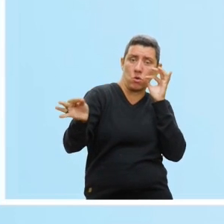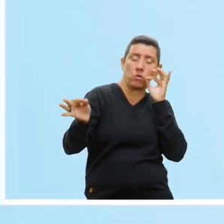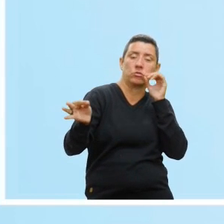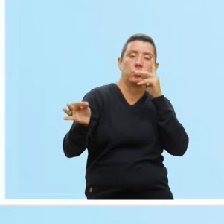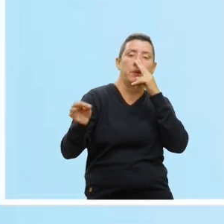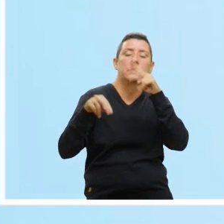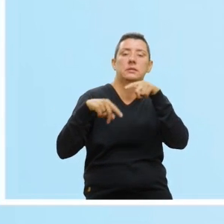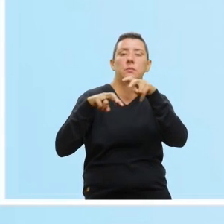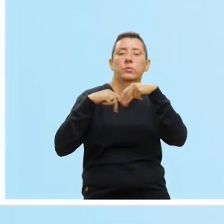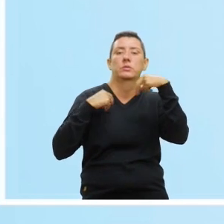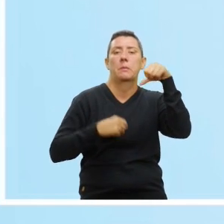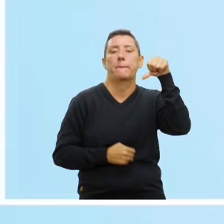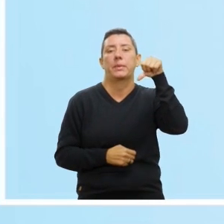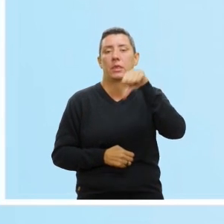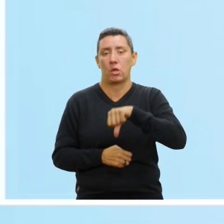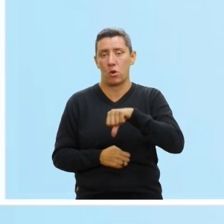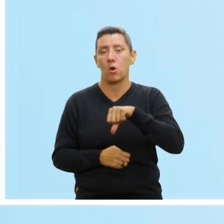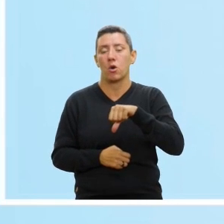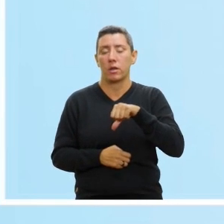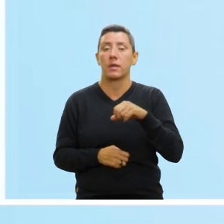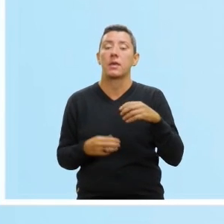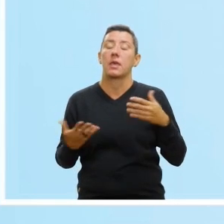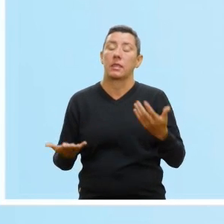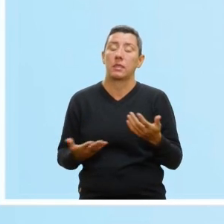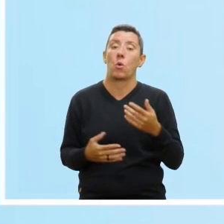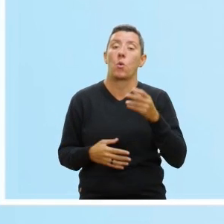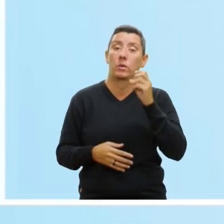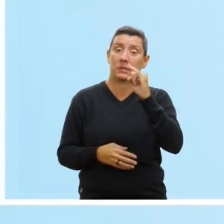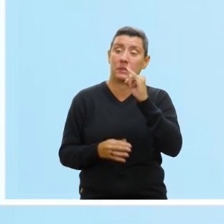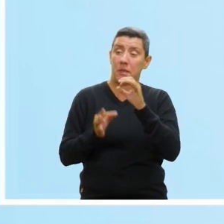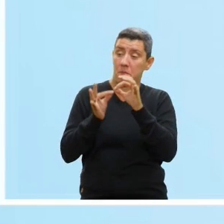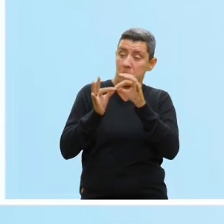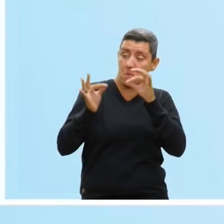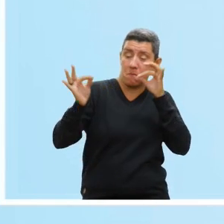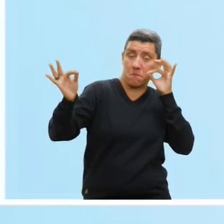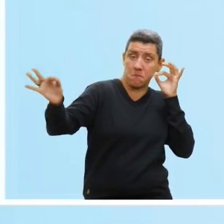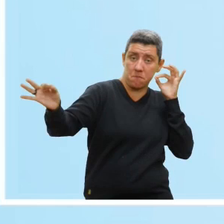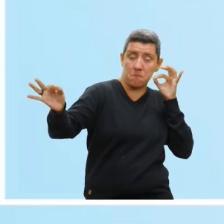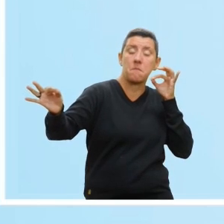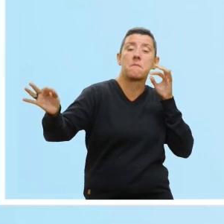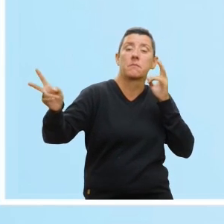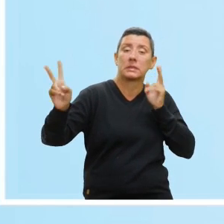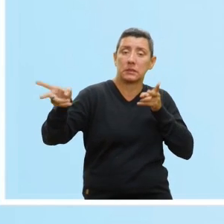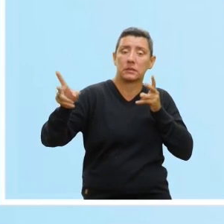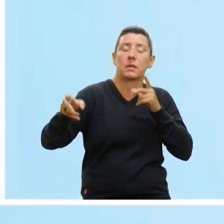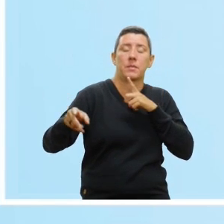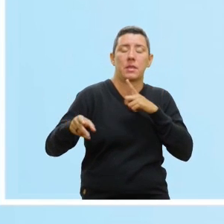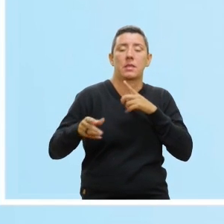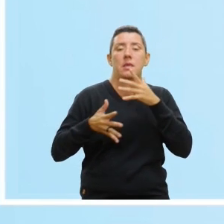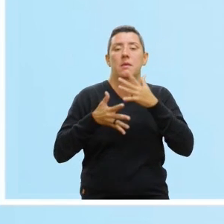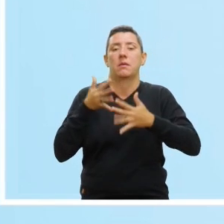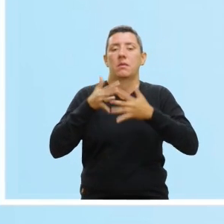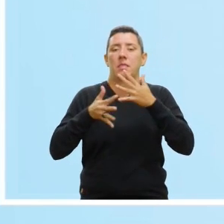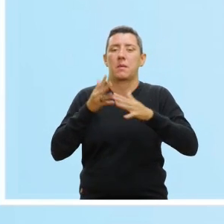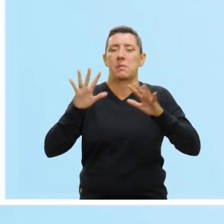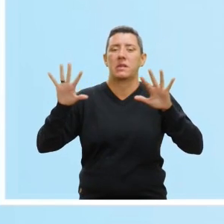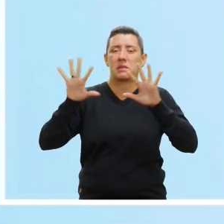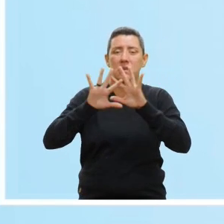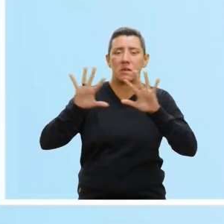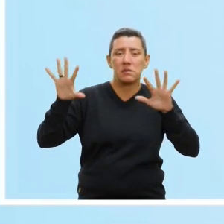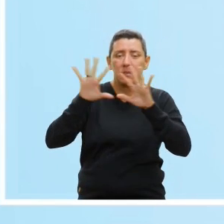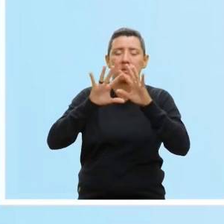piorar. Então, quanto maior a distância, você vai acabar tendo problema